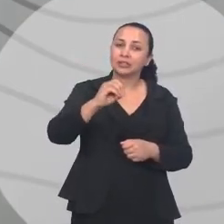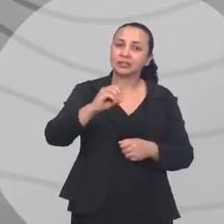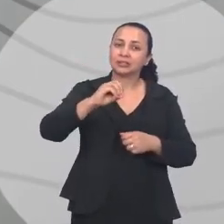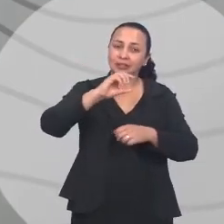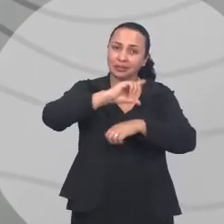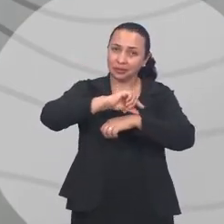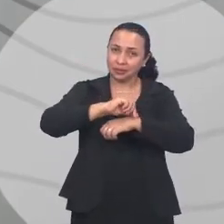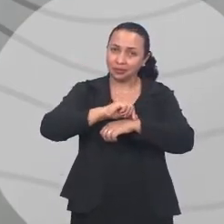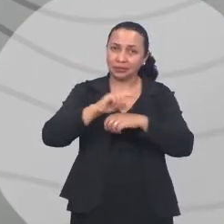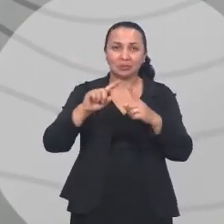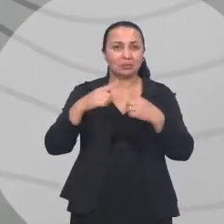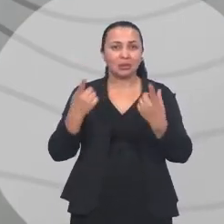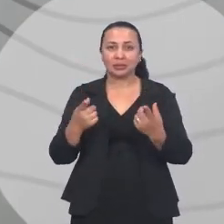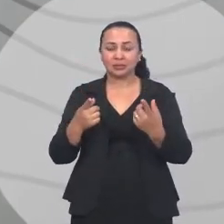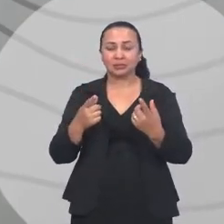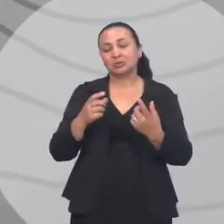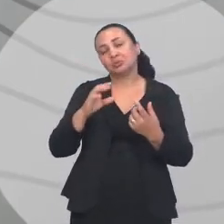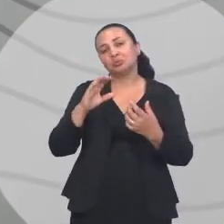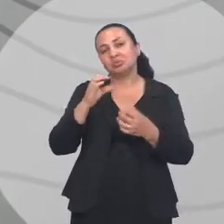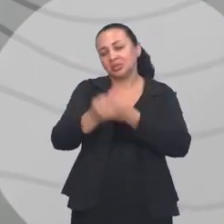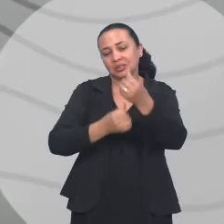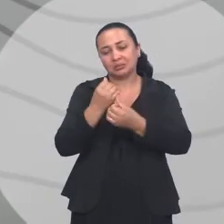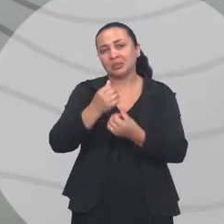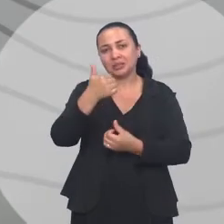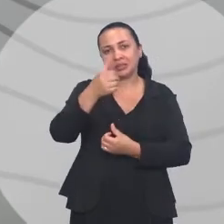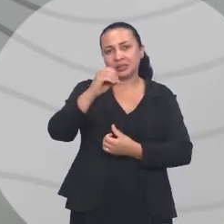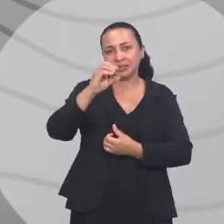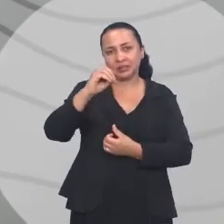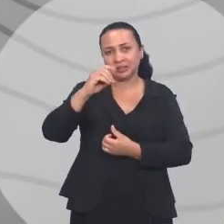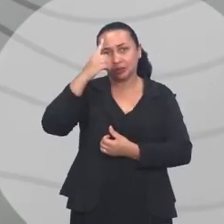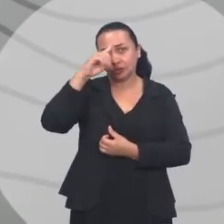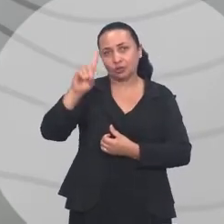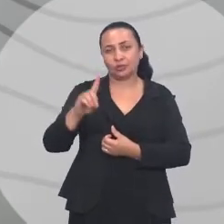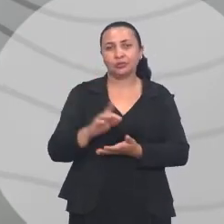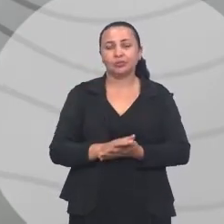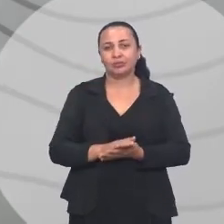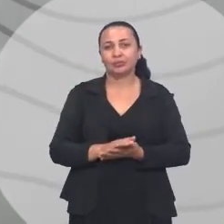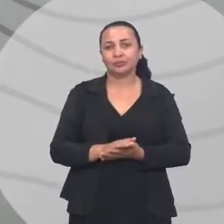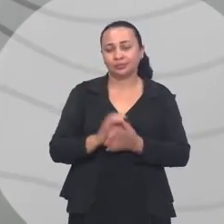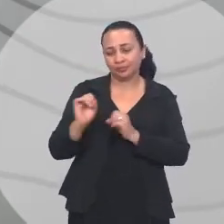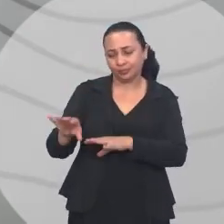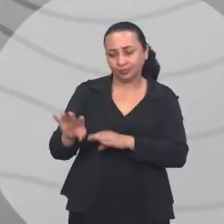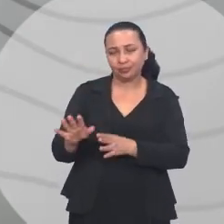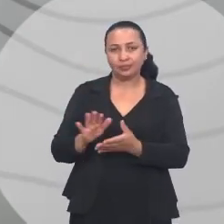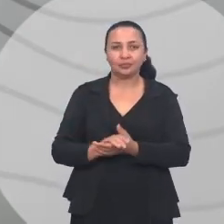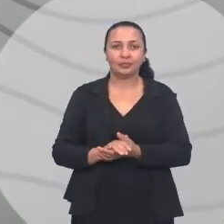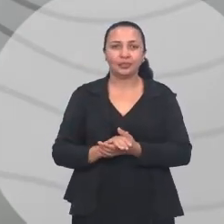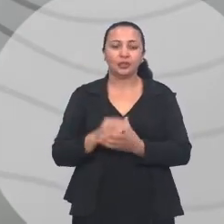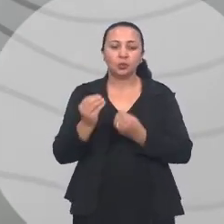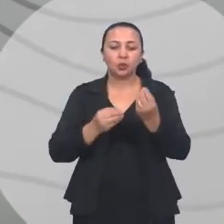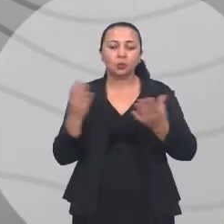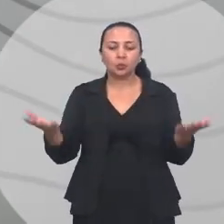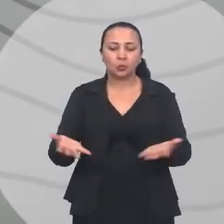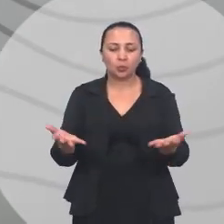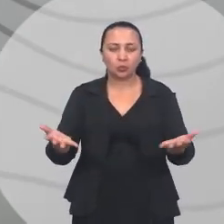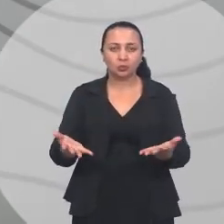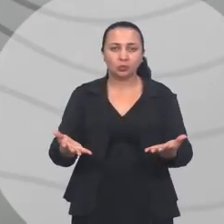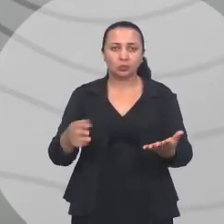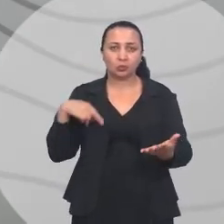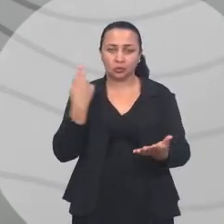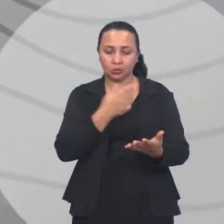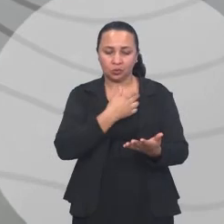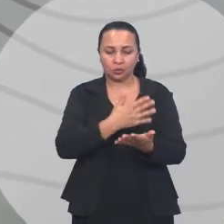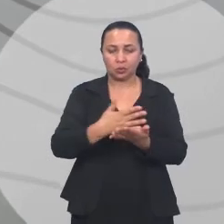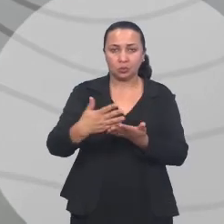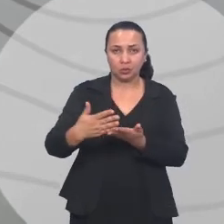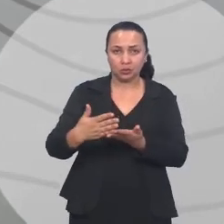antes de colocar isso dentro de um semestre de 100 dias letivos então qual é a nossa situação hoje nós iniciamos